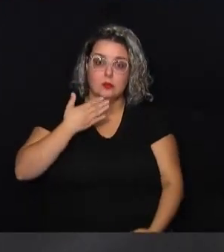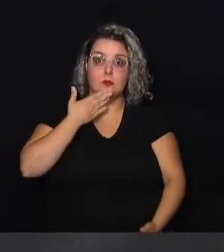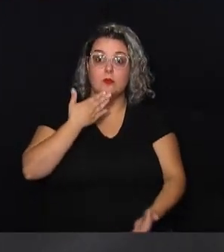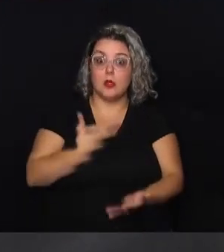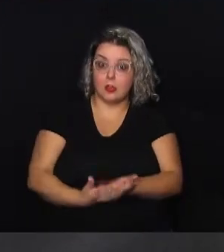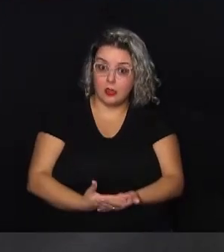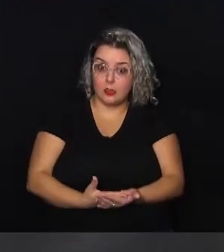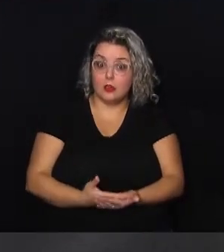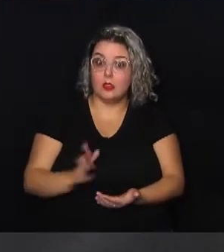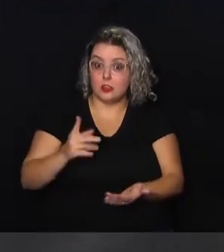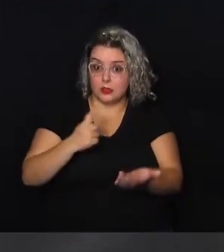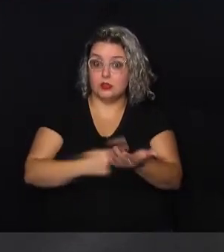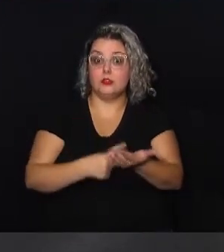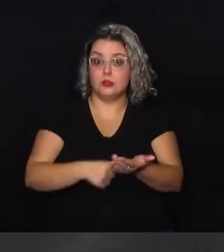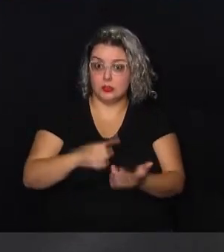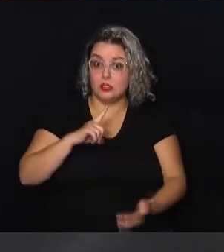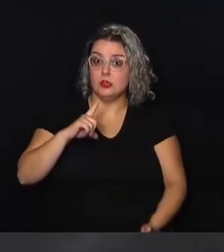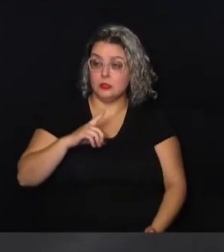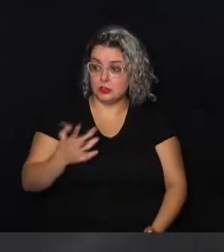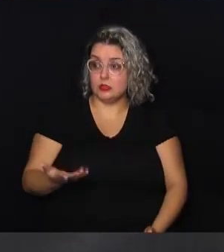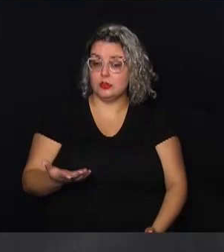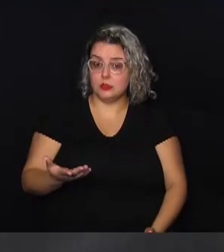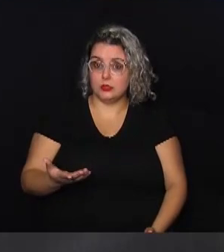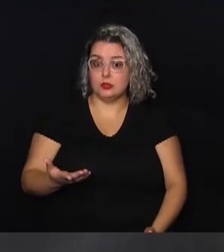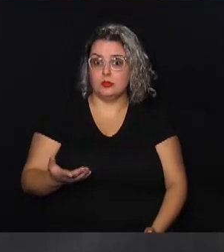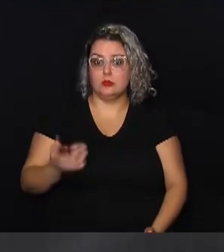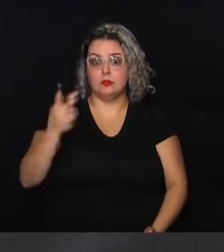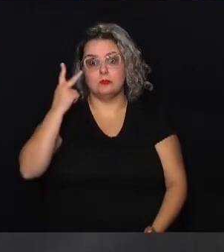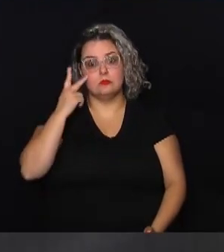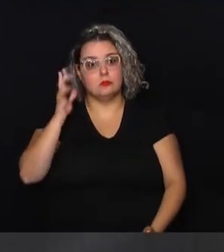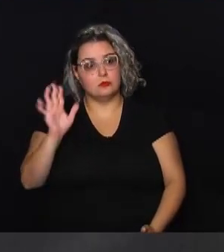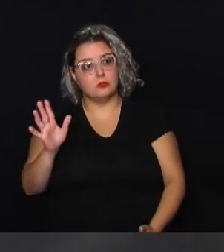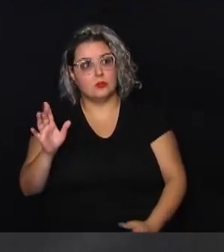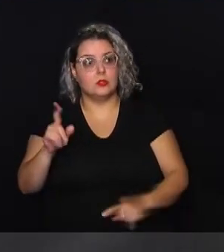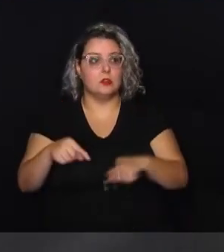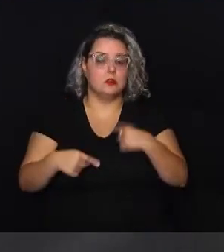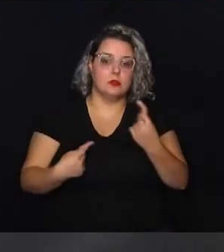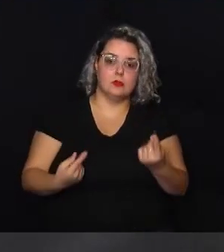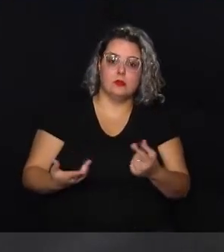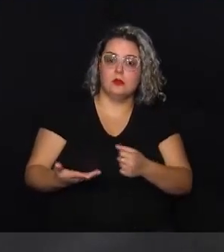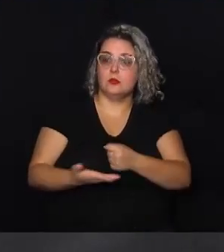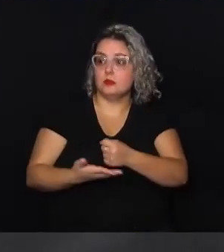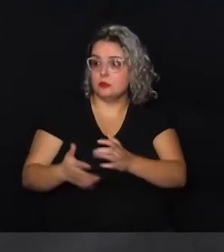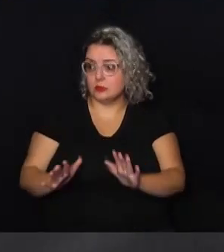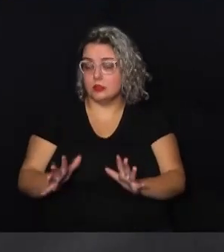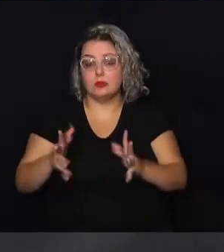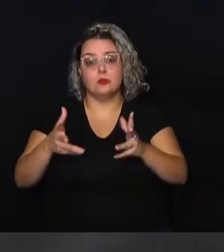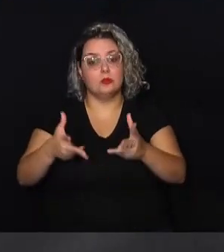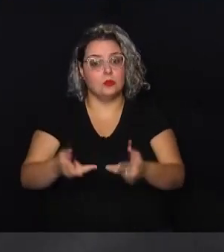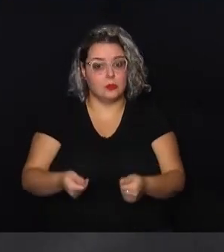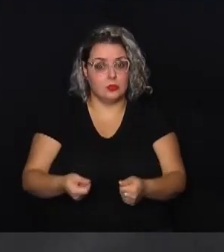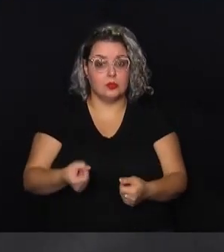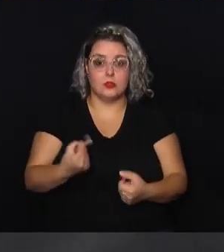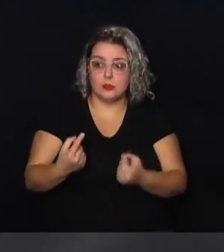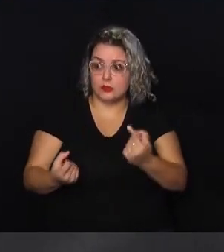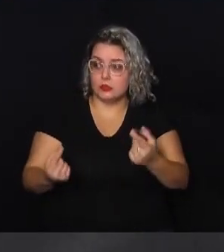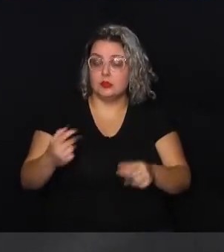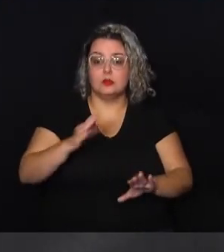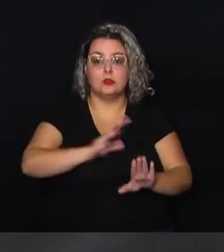tinha compromissos mesmos. Em São Paulo, em suas bases, todos estavam em alguma